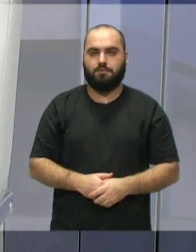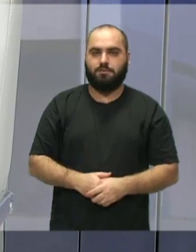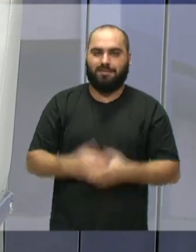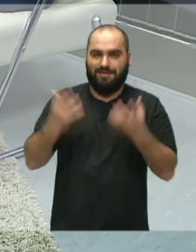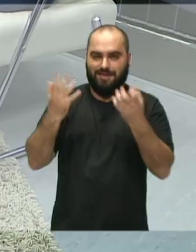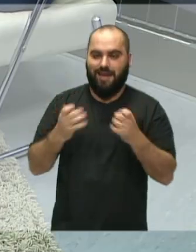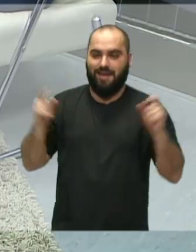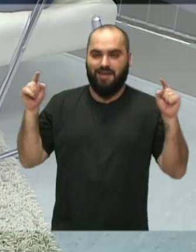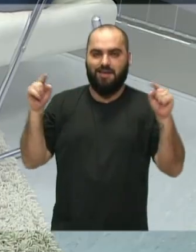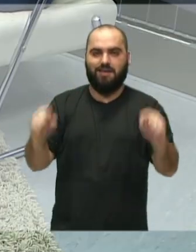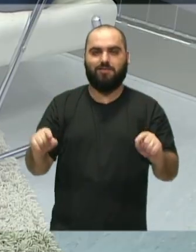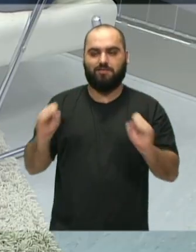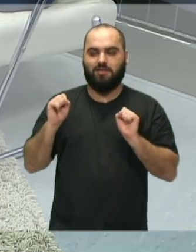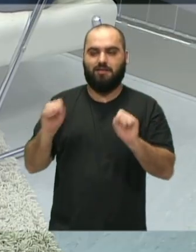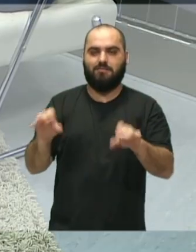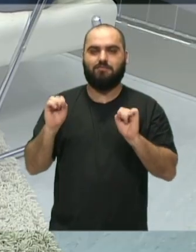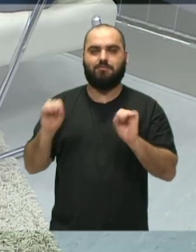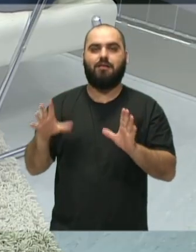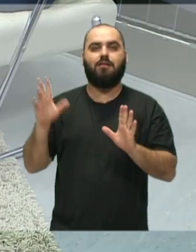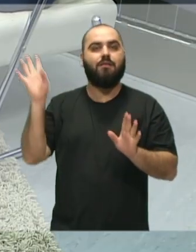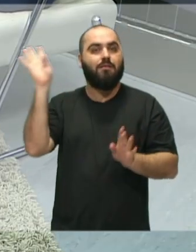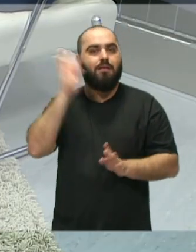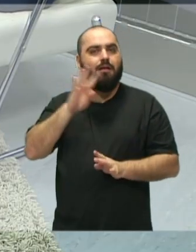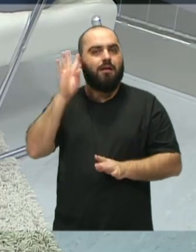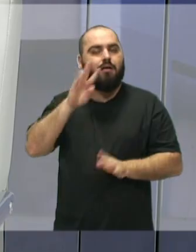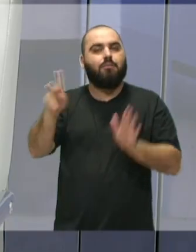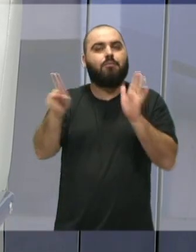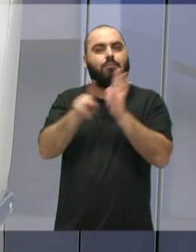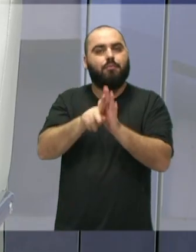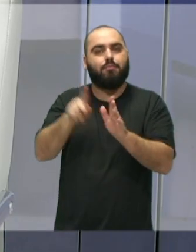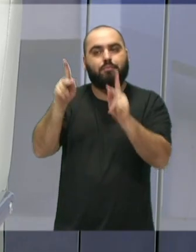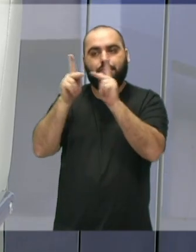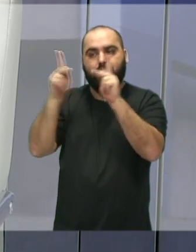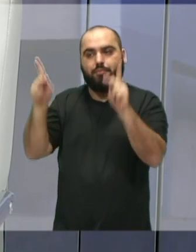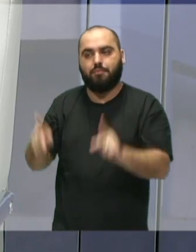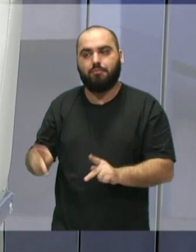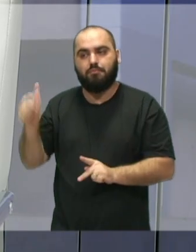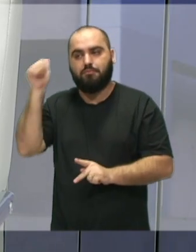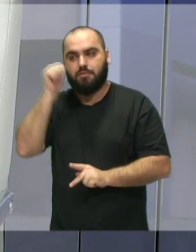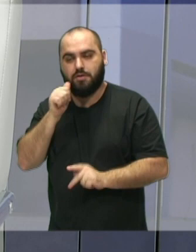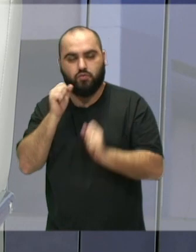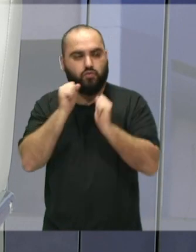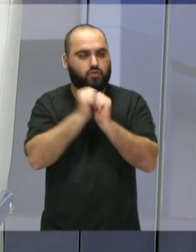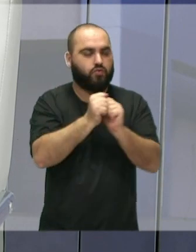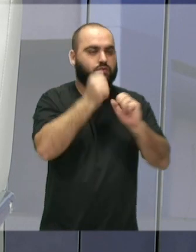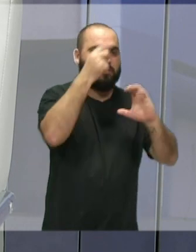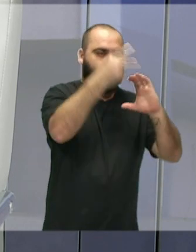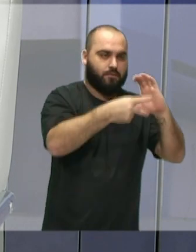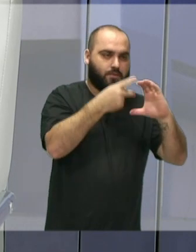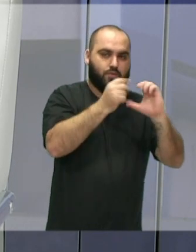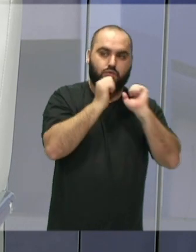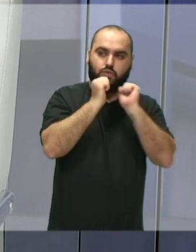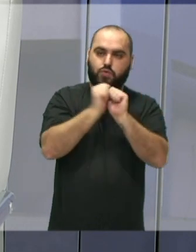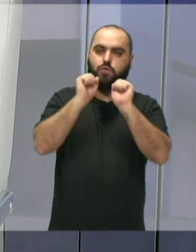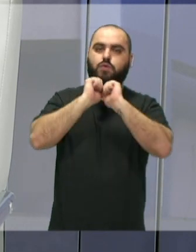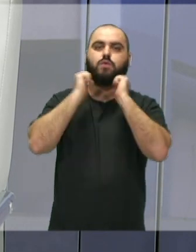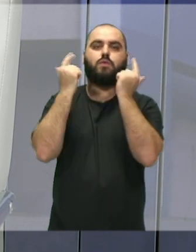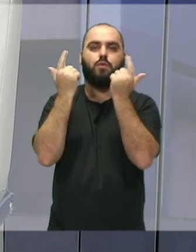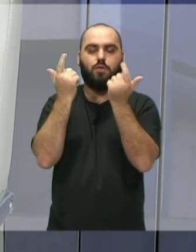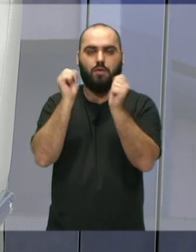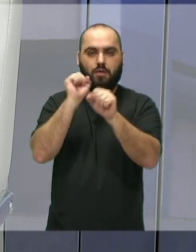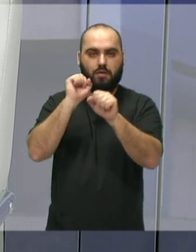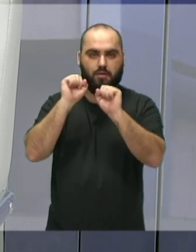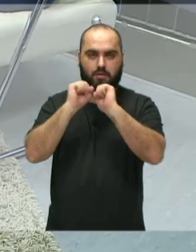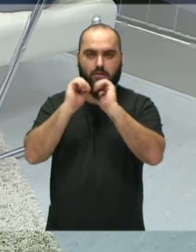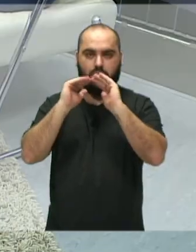uma colaboração legal que a Procuradoria da Mulher, junto com a Câmara de Vereadores e a Escola do Legislativo, está deixando aí para o futuro